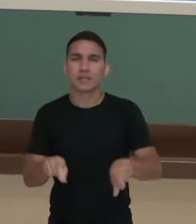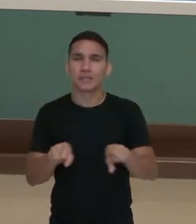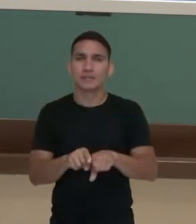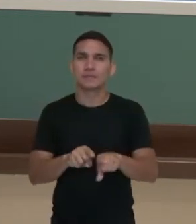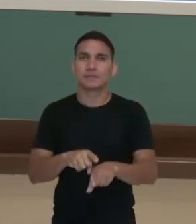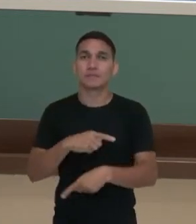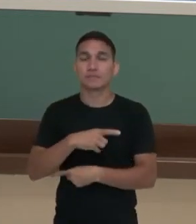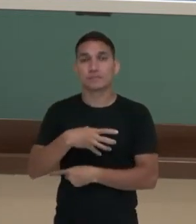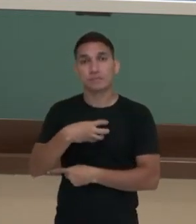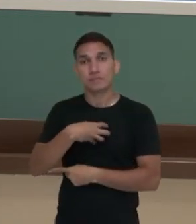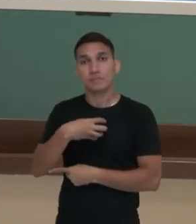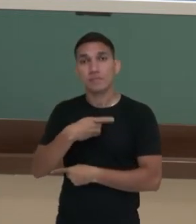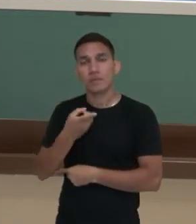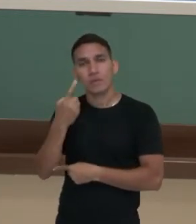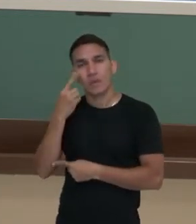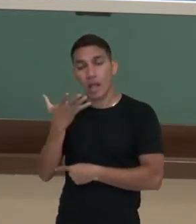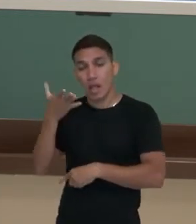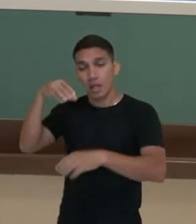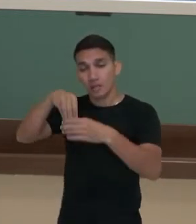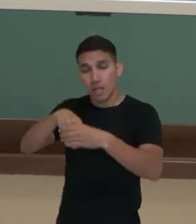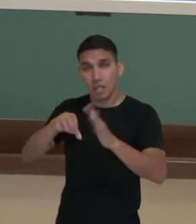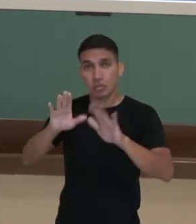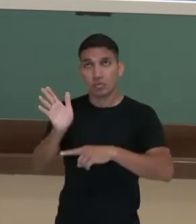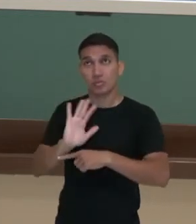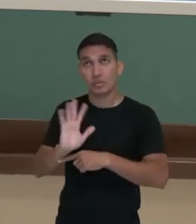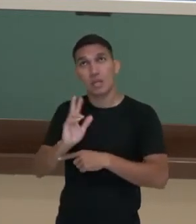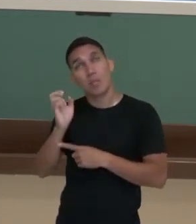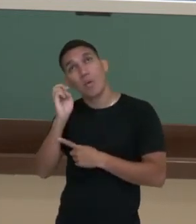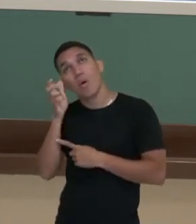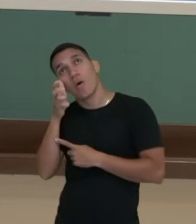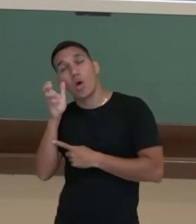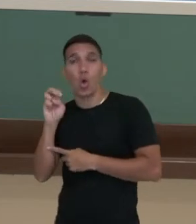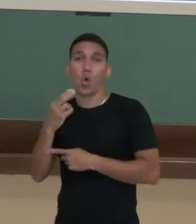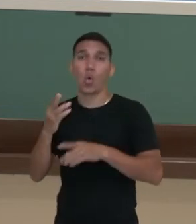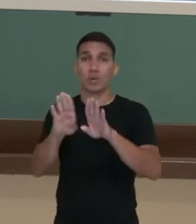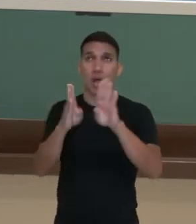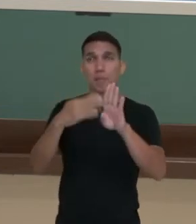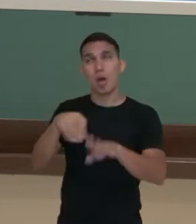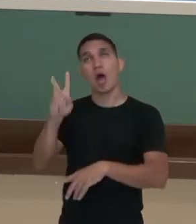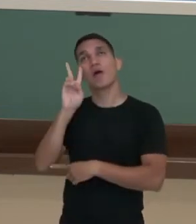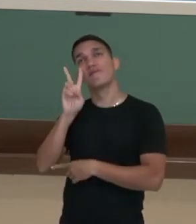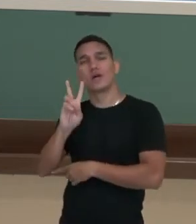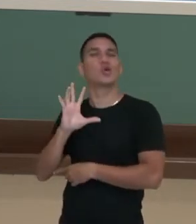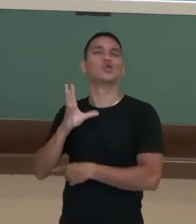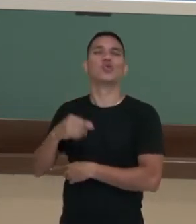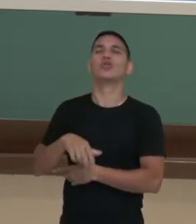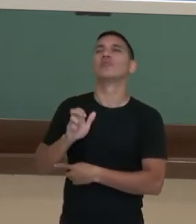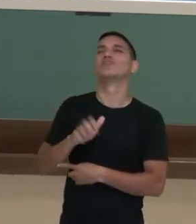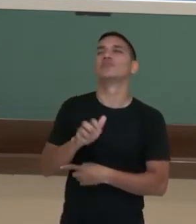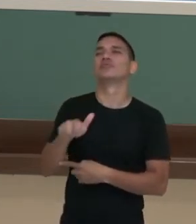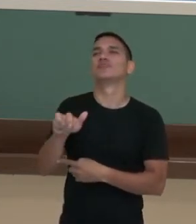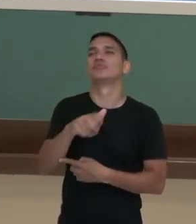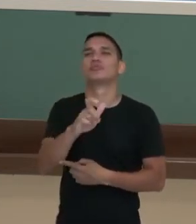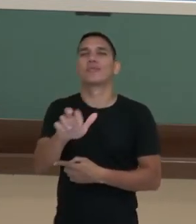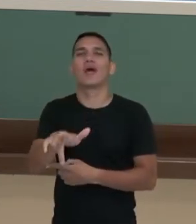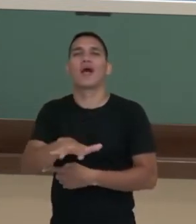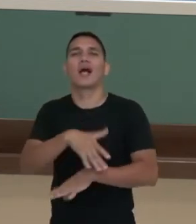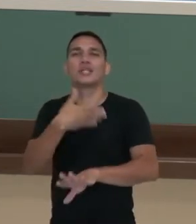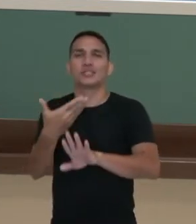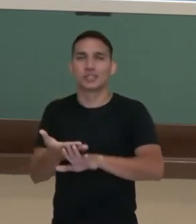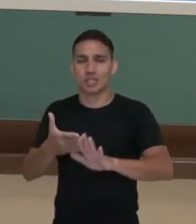você estaria dentro do cinema ou talvez até na porta do cinema, faria todo o caminho para chegar na sala do